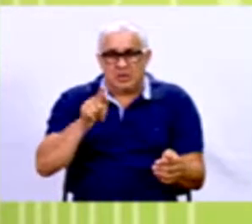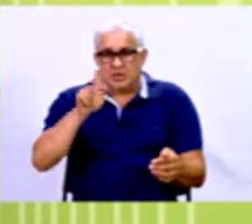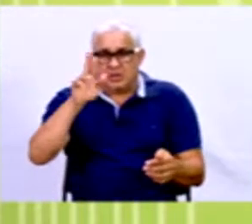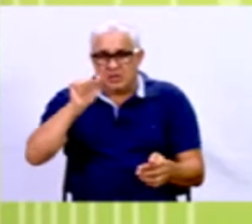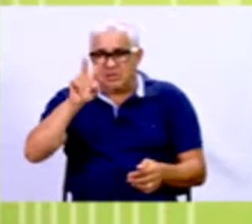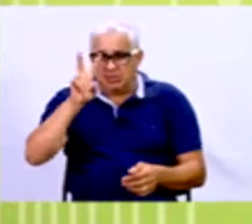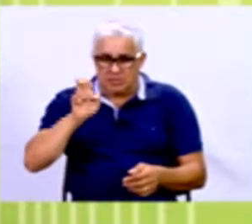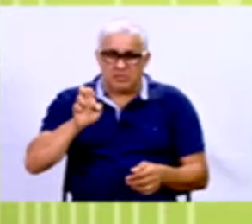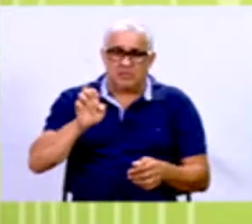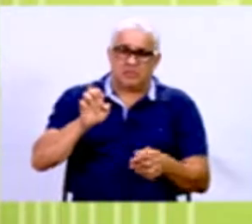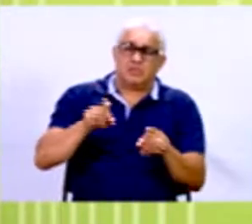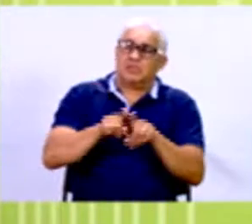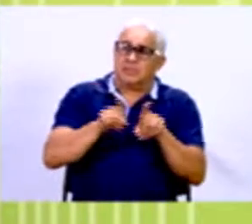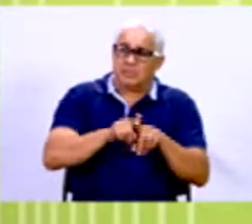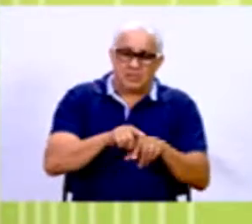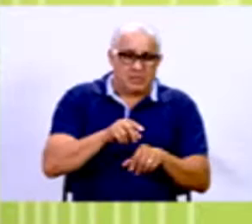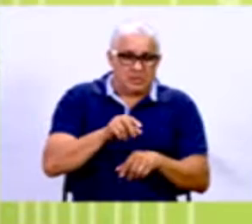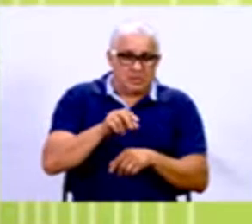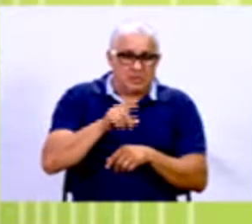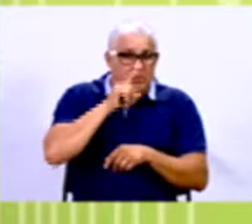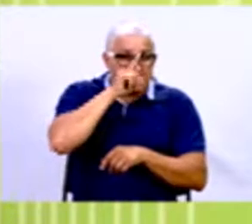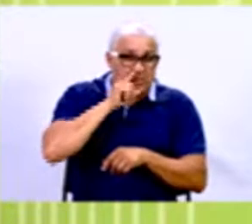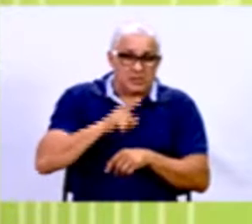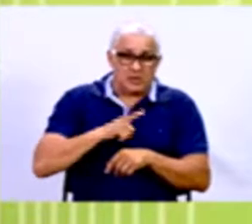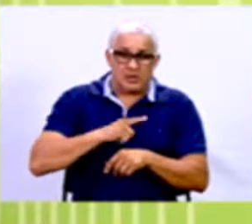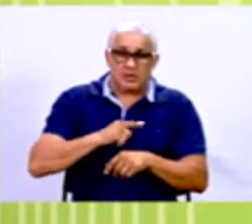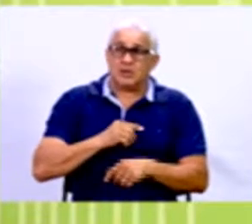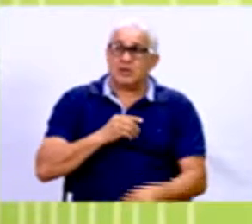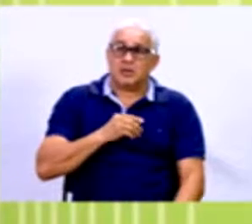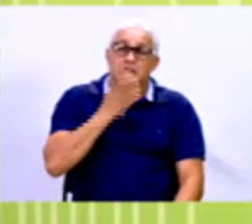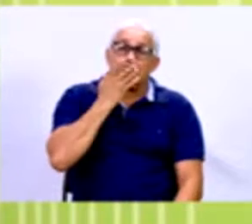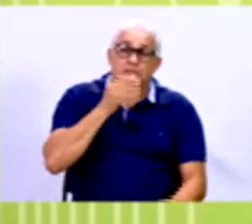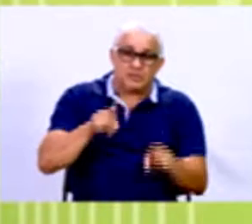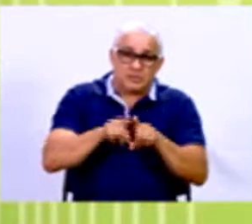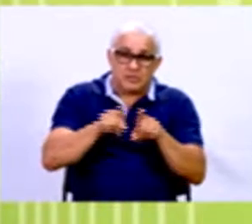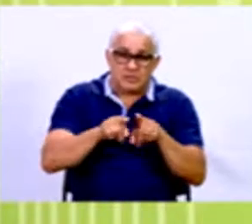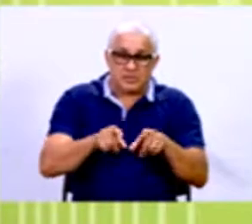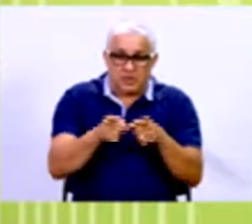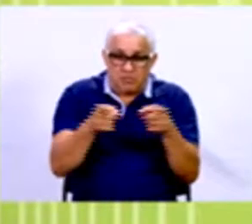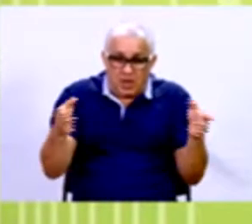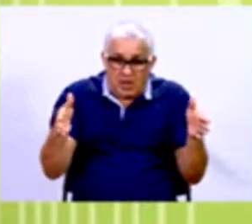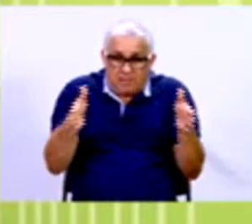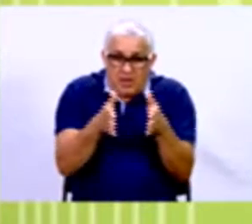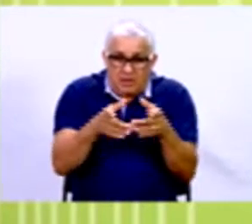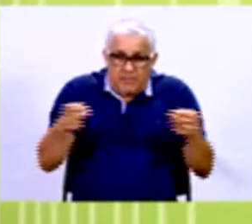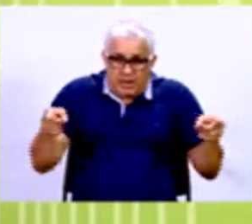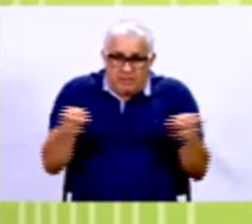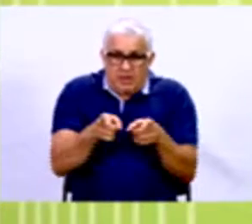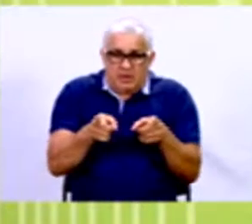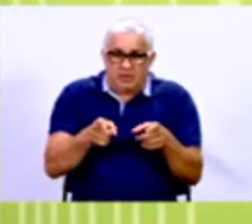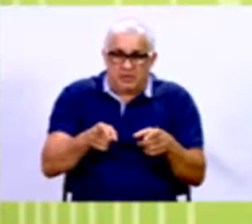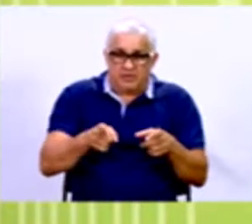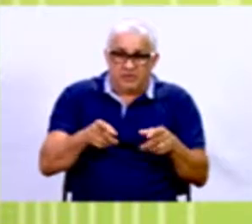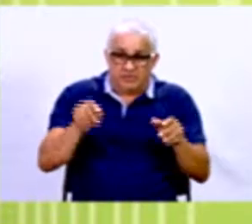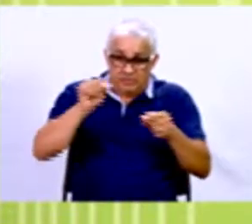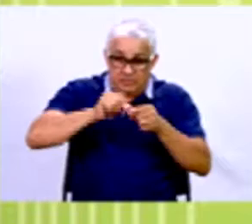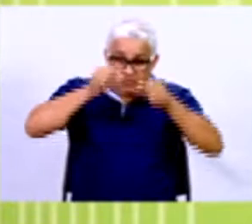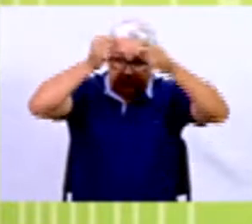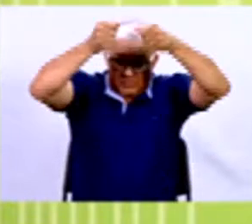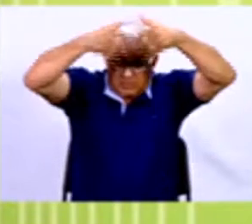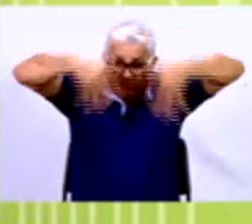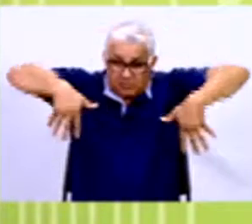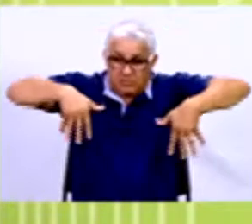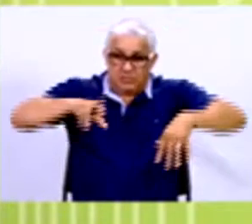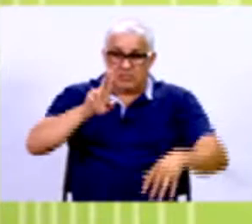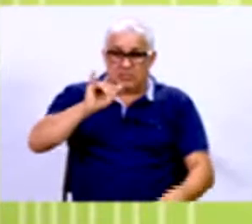no slide, que você vai observar o seguinte: você tem cores e tamanhos diferenciados. Para fazer um mapa de risco, você deve